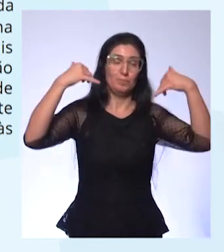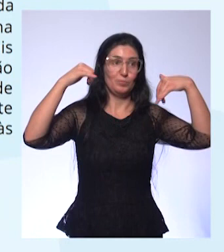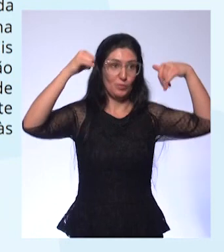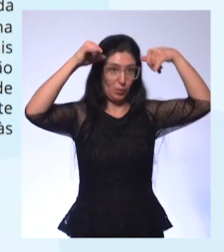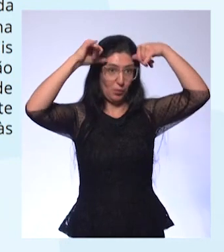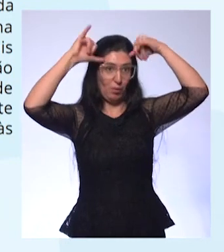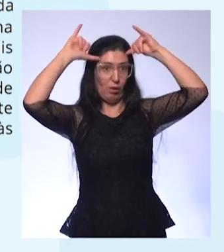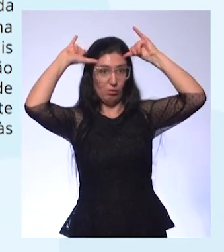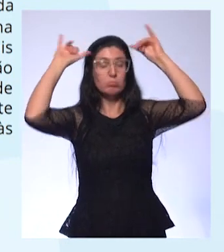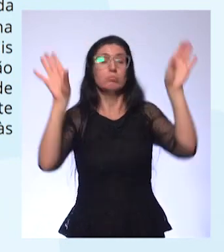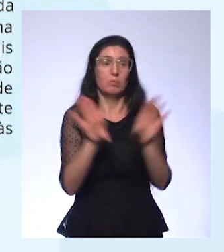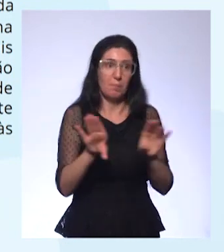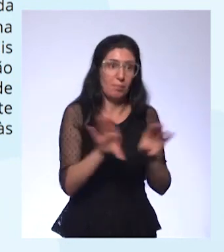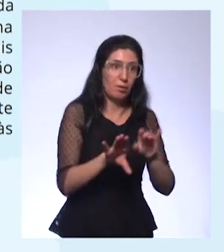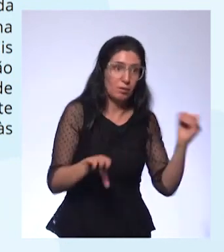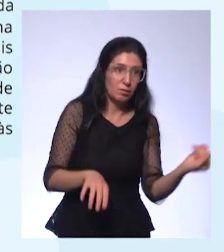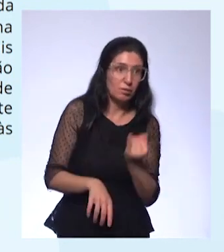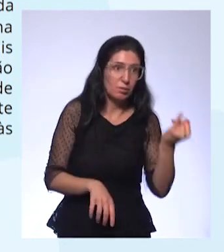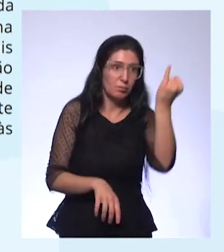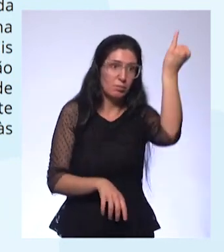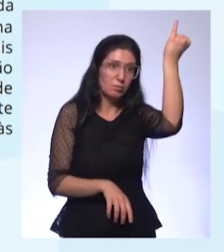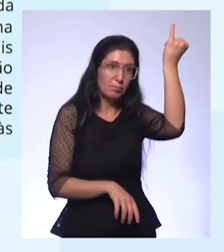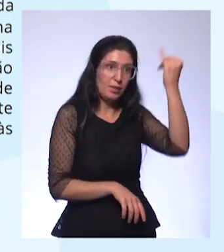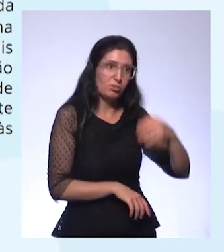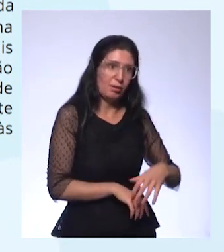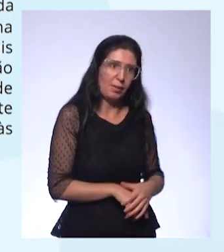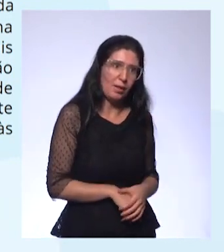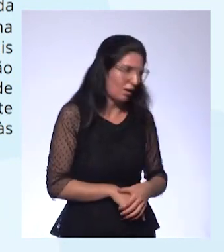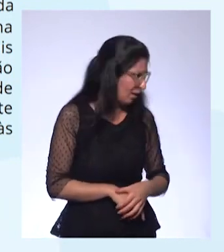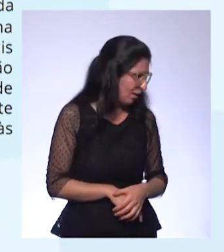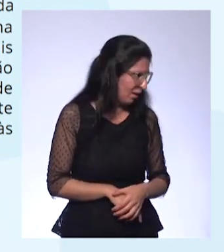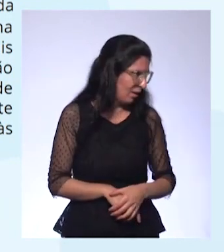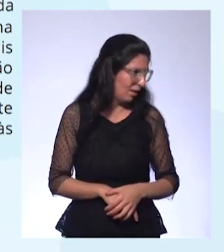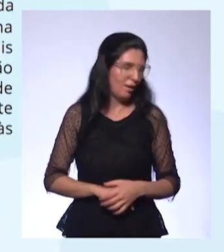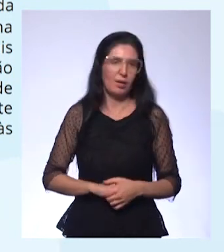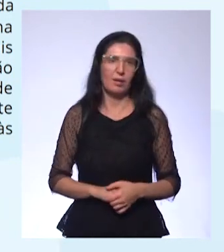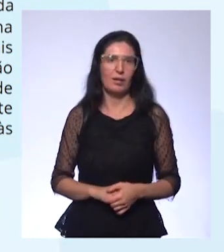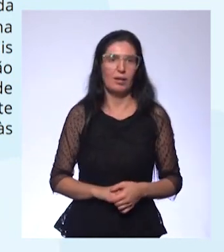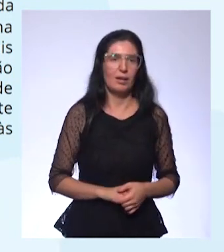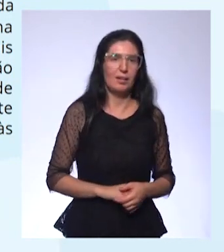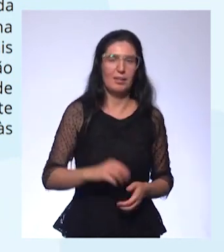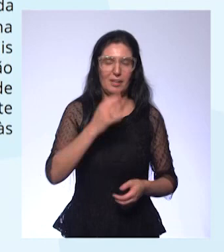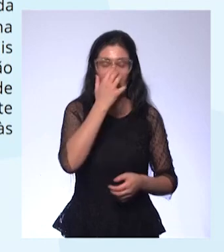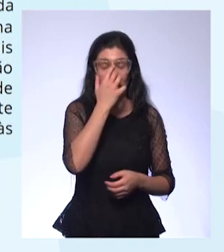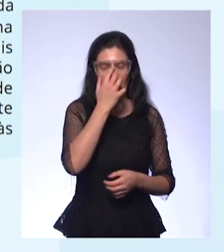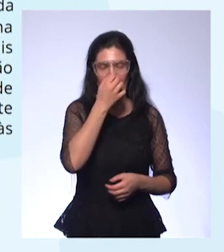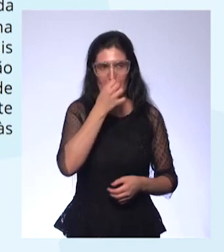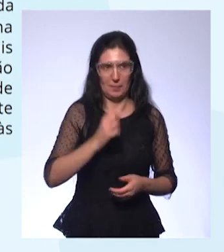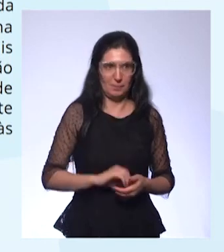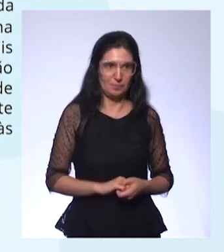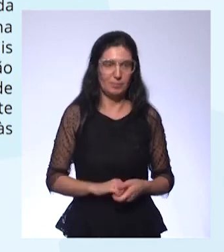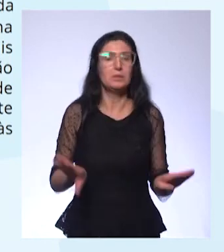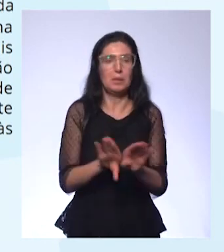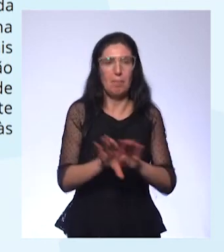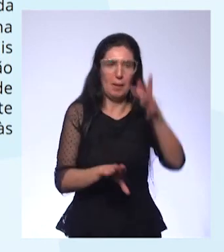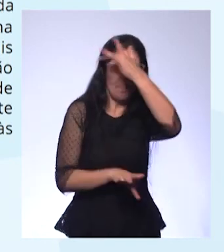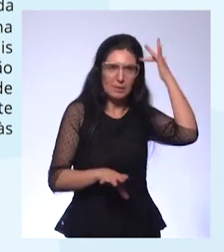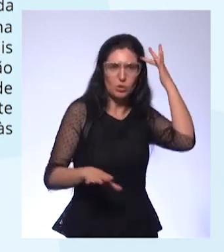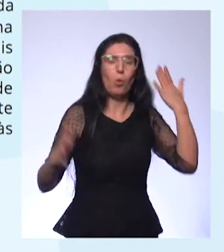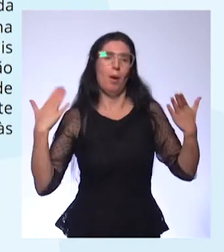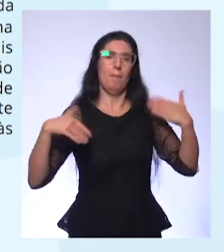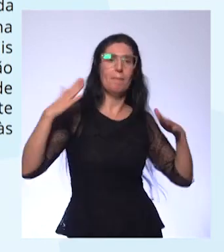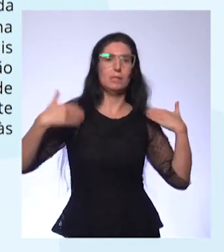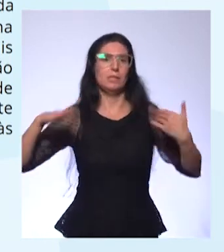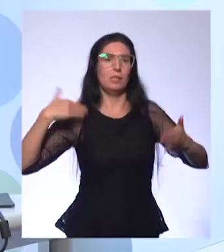atividade importante economicamente na região, aliada às atividades de turismo. Tudo bem?